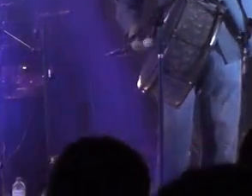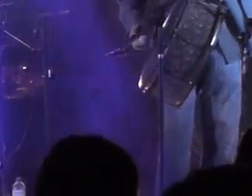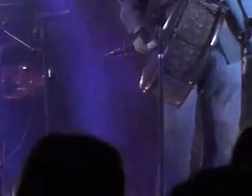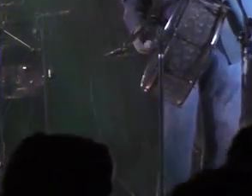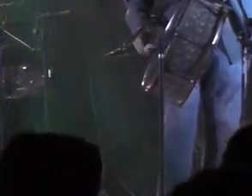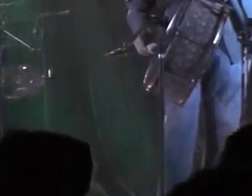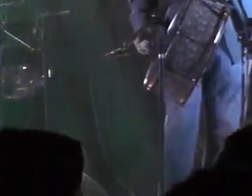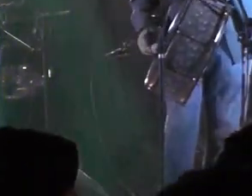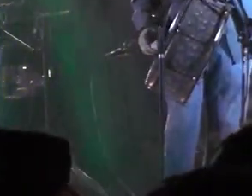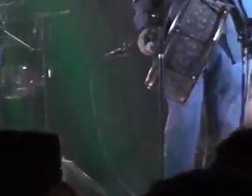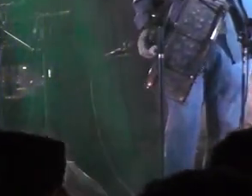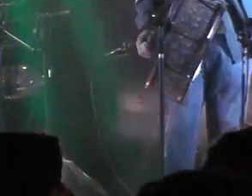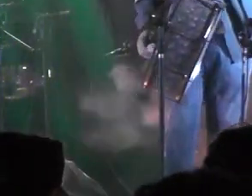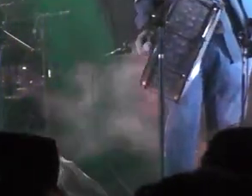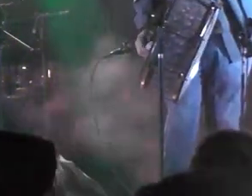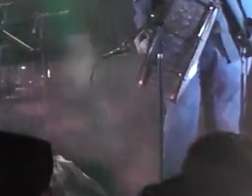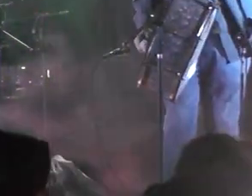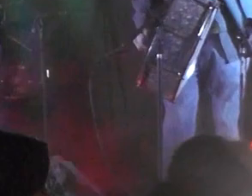Segura, Patrícia!